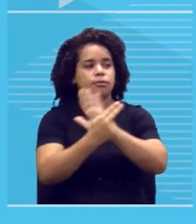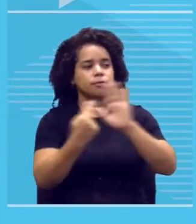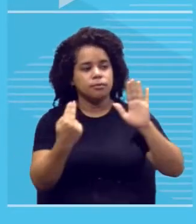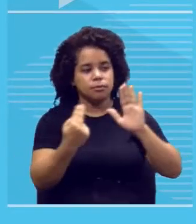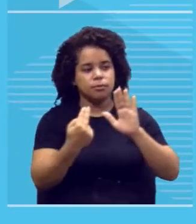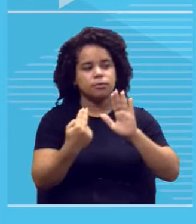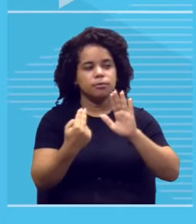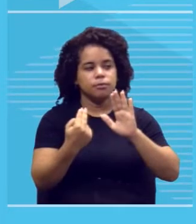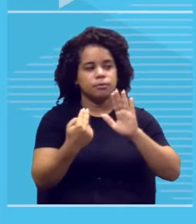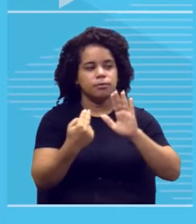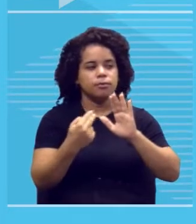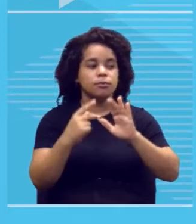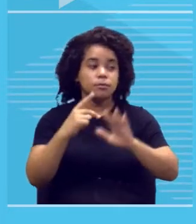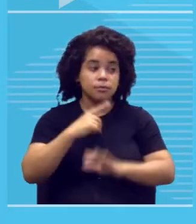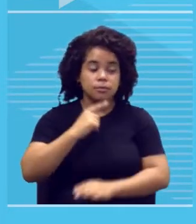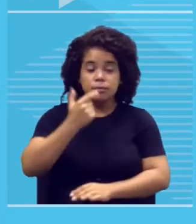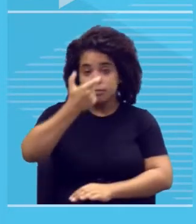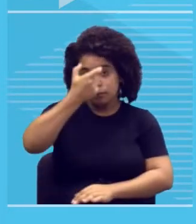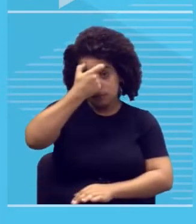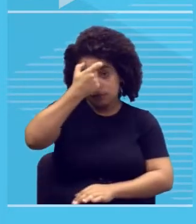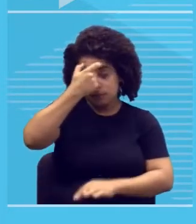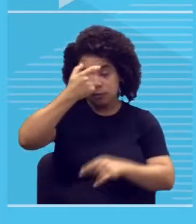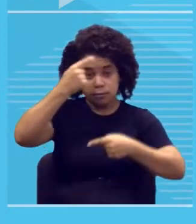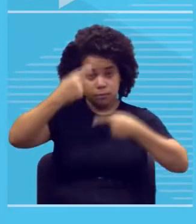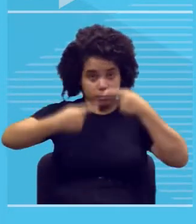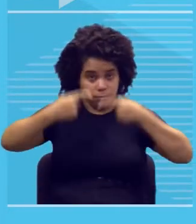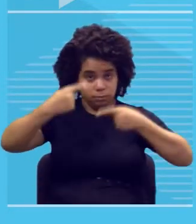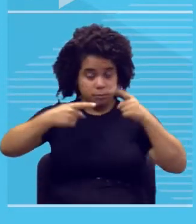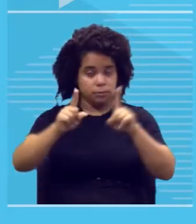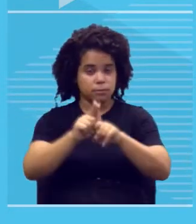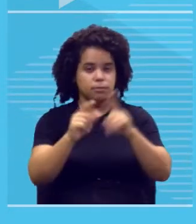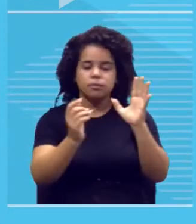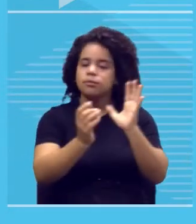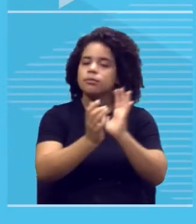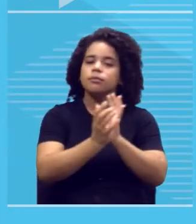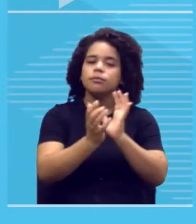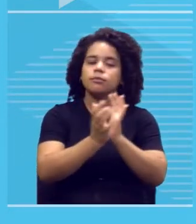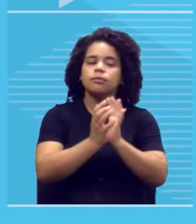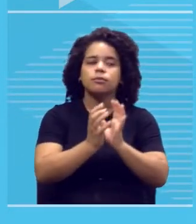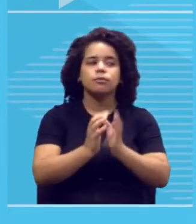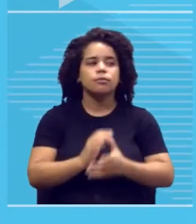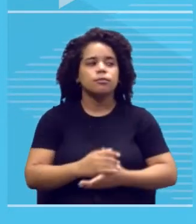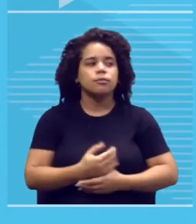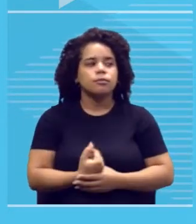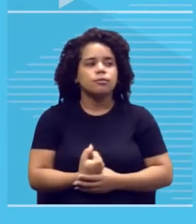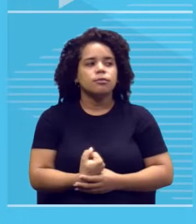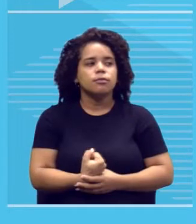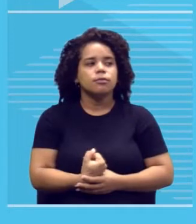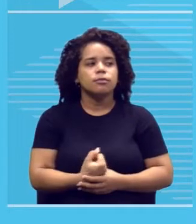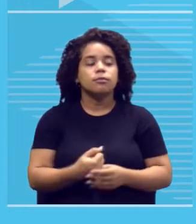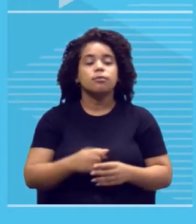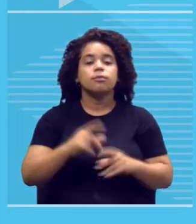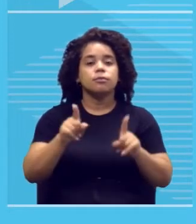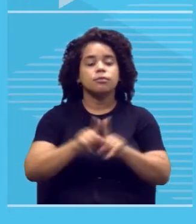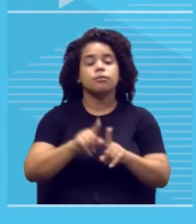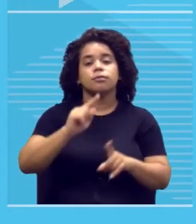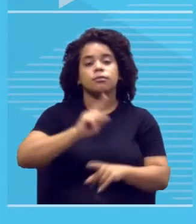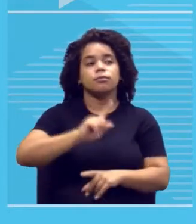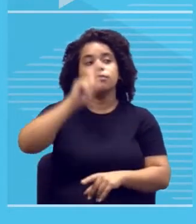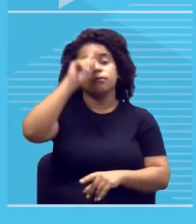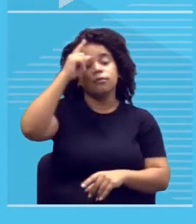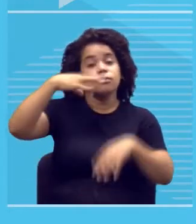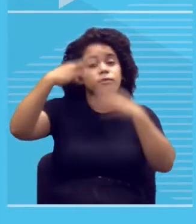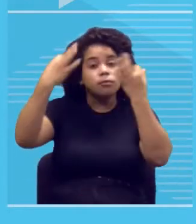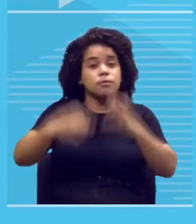tivesse a consciência política e de classe e a ideia Clara de que eles são